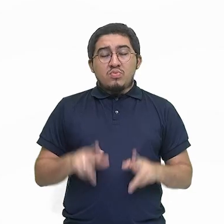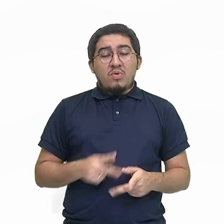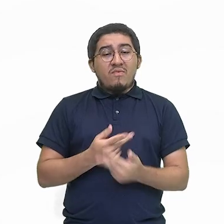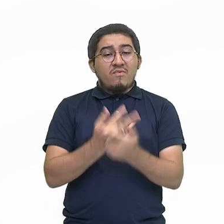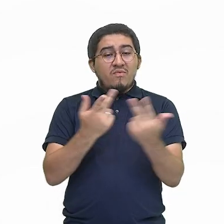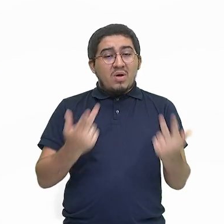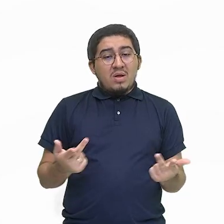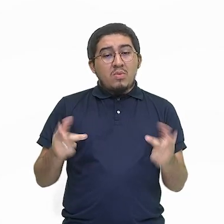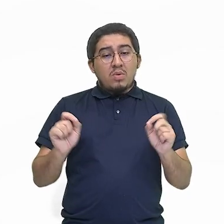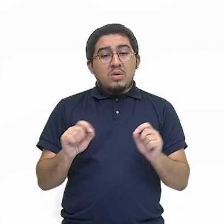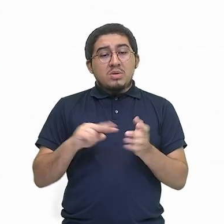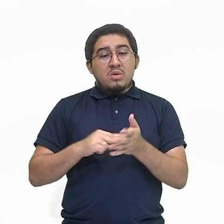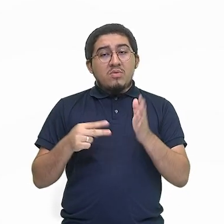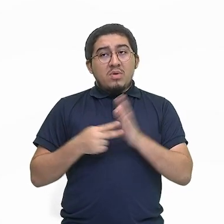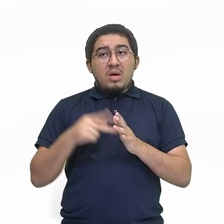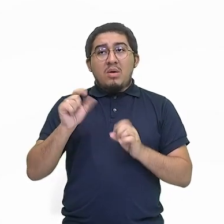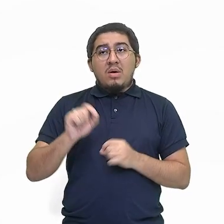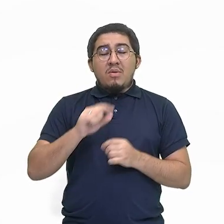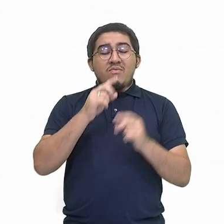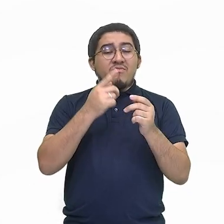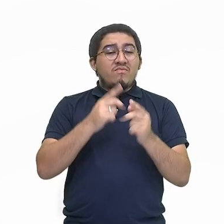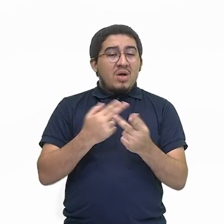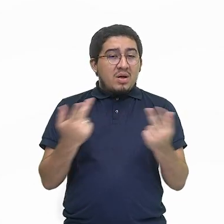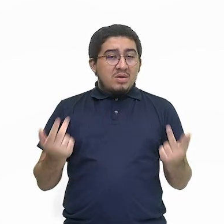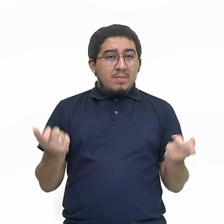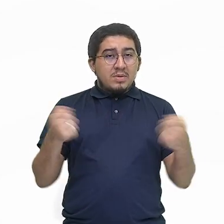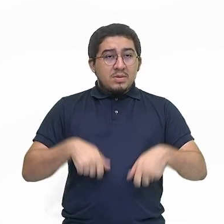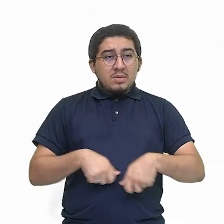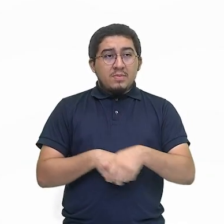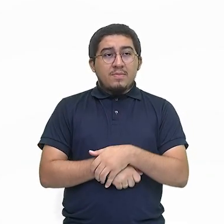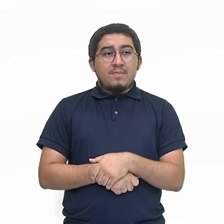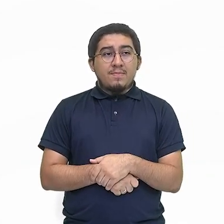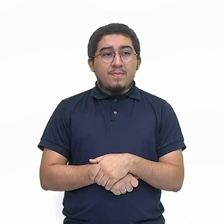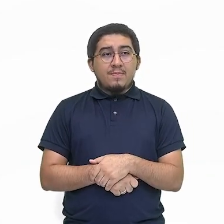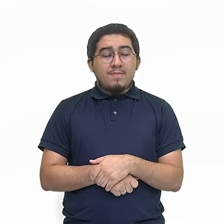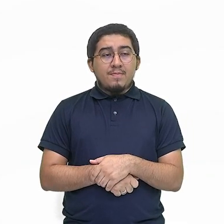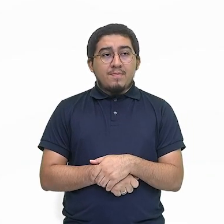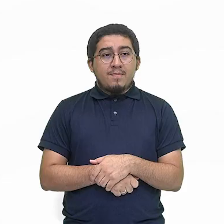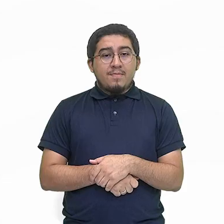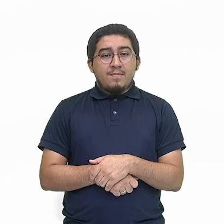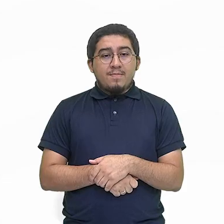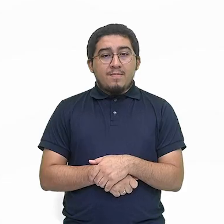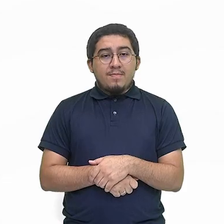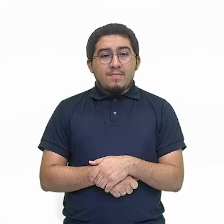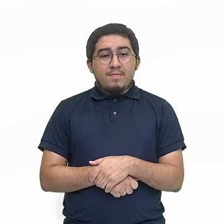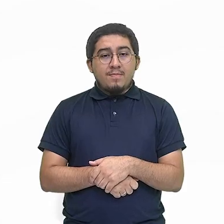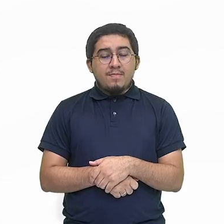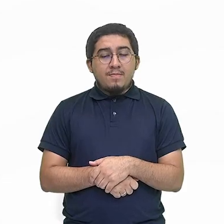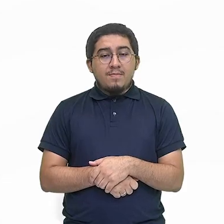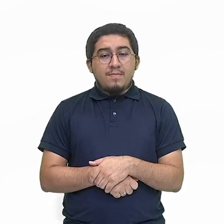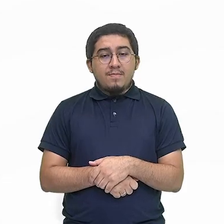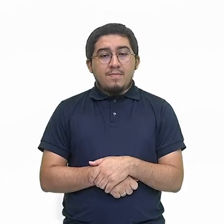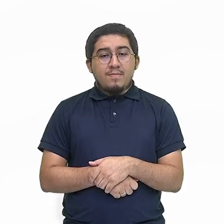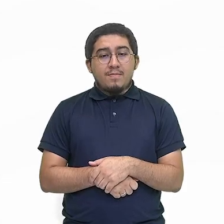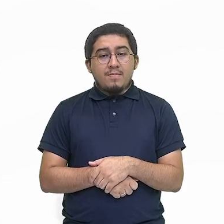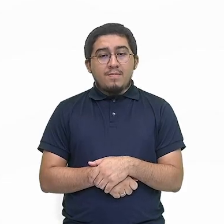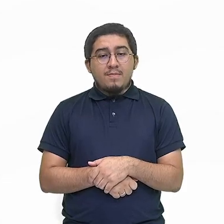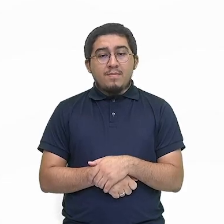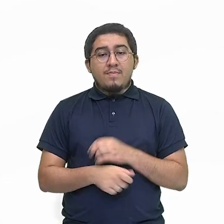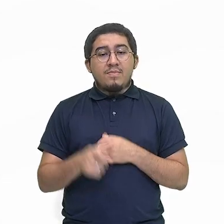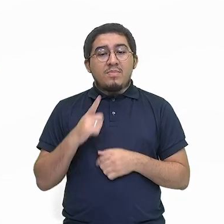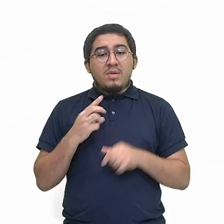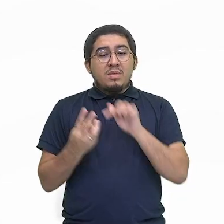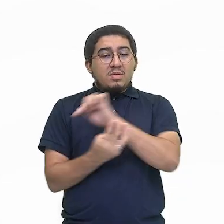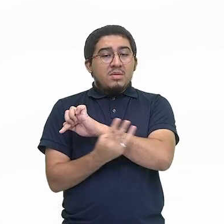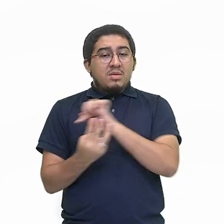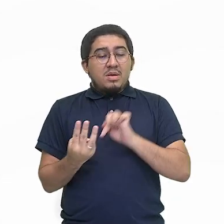o que chamamos de célula multipotente. Essas células multipotentes, elas se diferenciam em 3 tipos, que são os